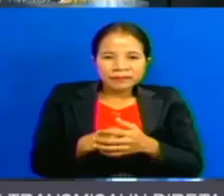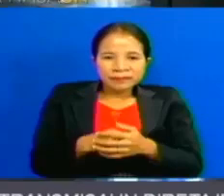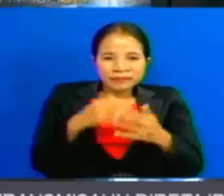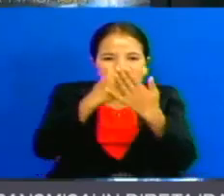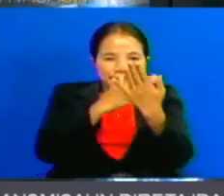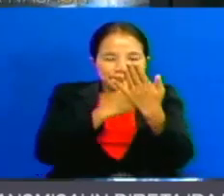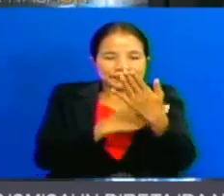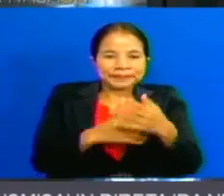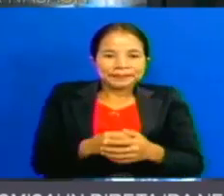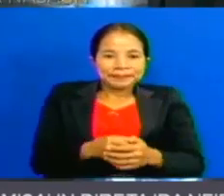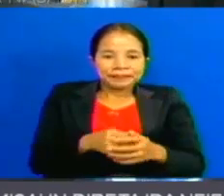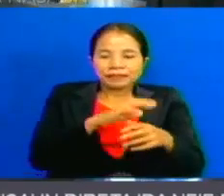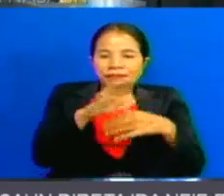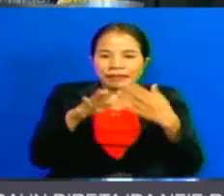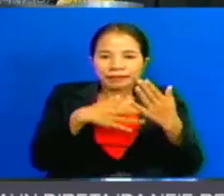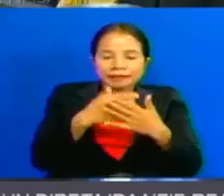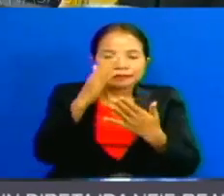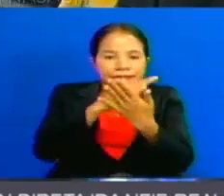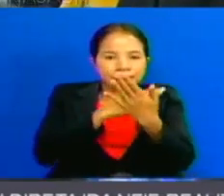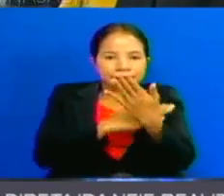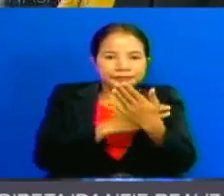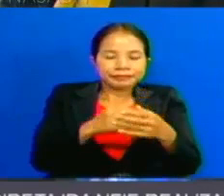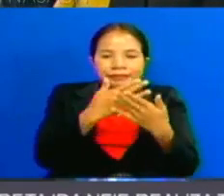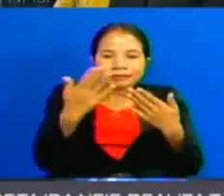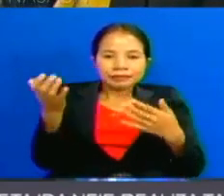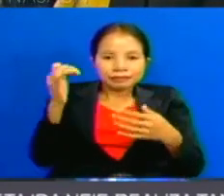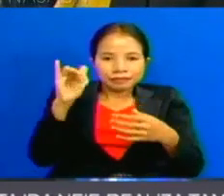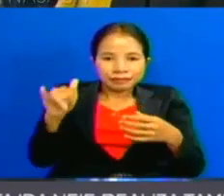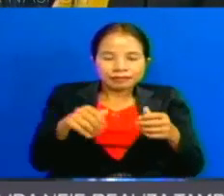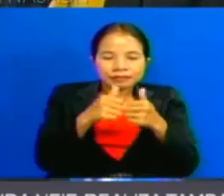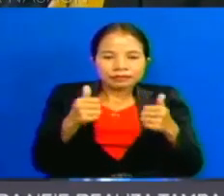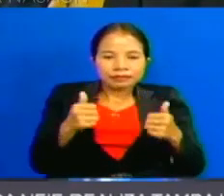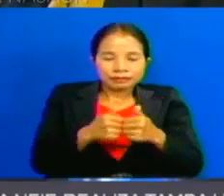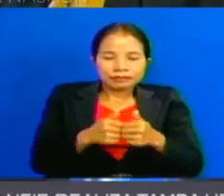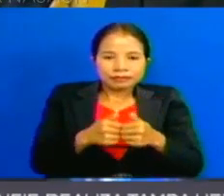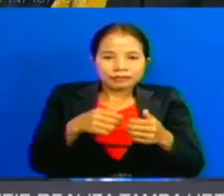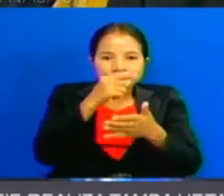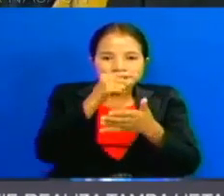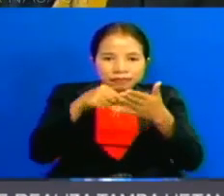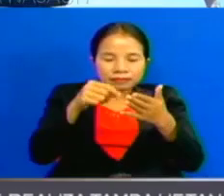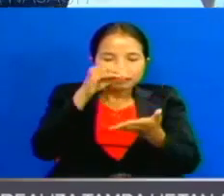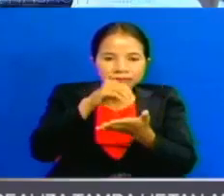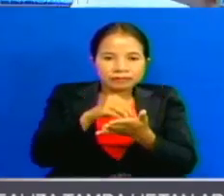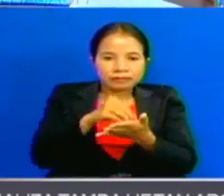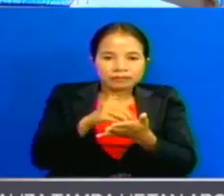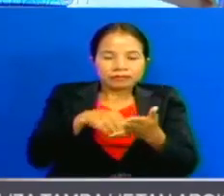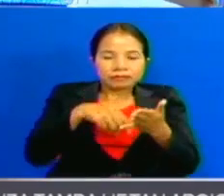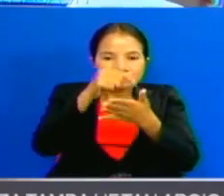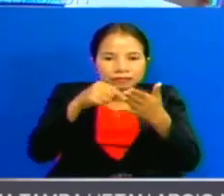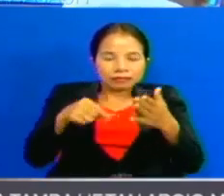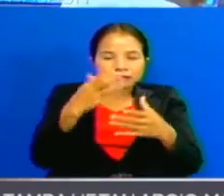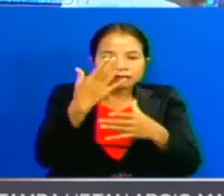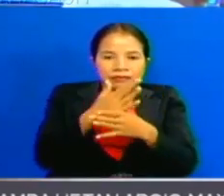estrutura, gasoduto, roto, no estrutura, no equipamento nebe associa e retermo nebe. Prevê e contrato